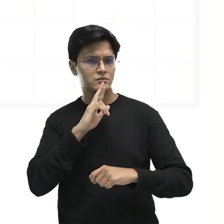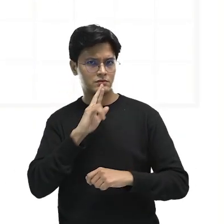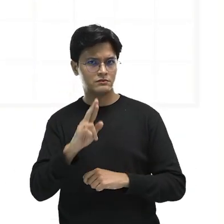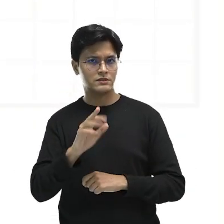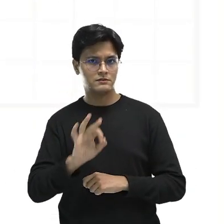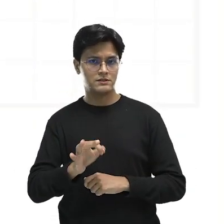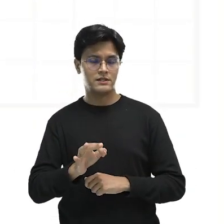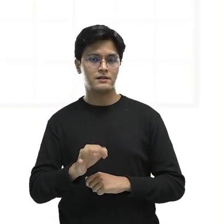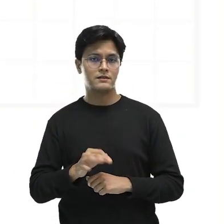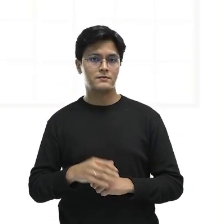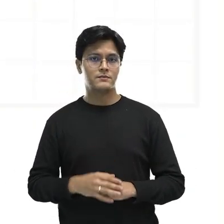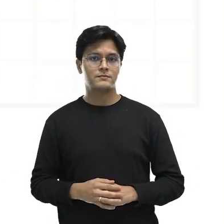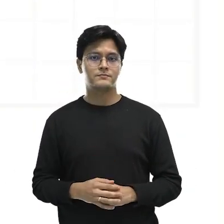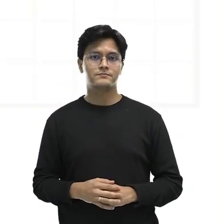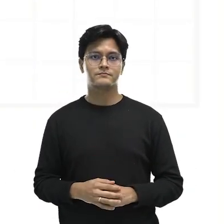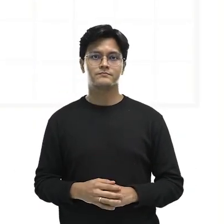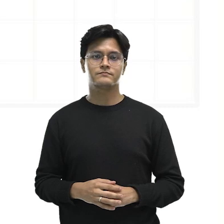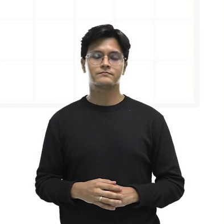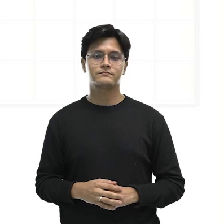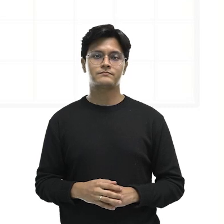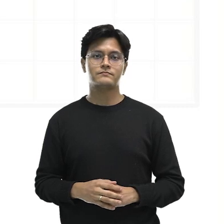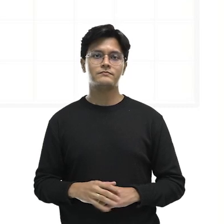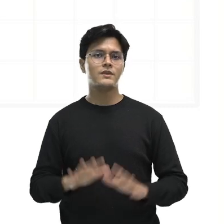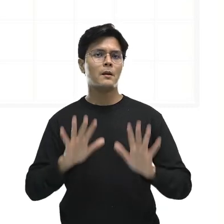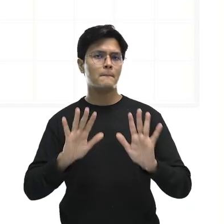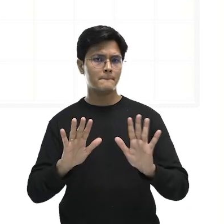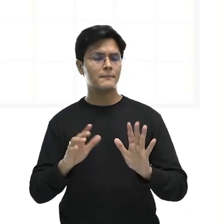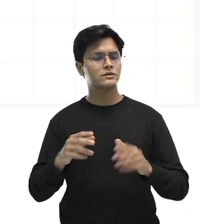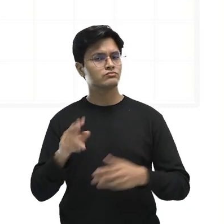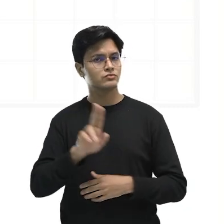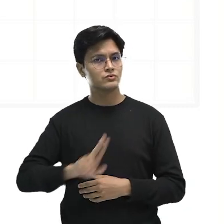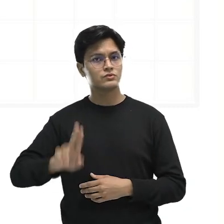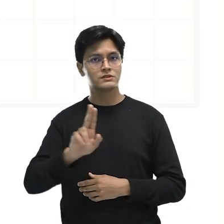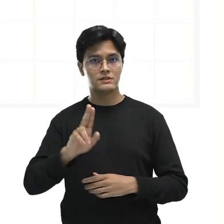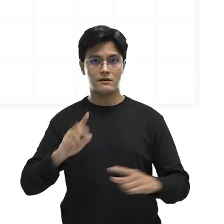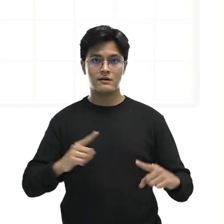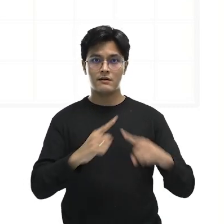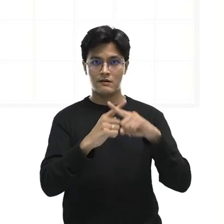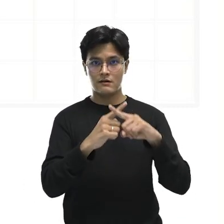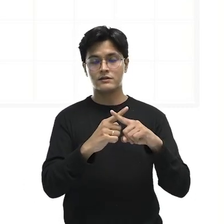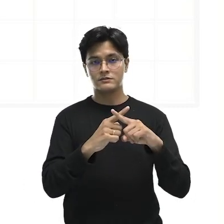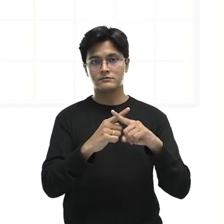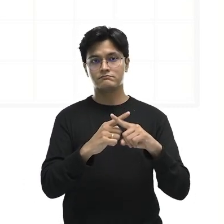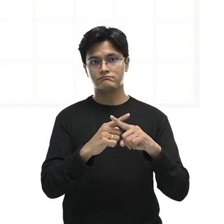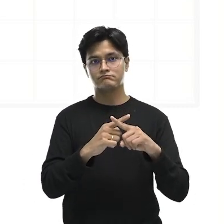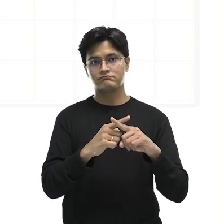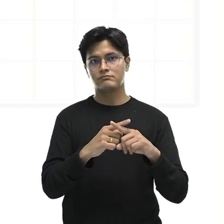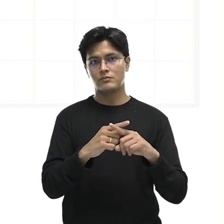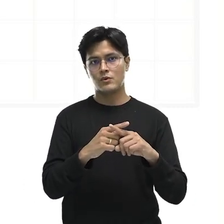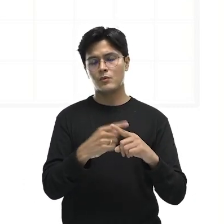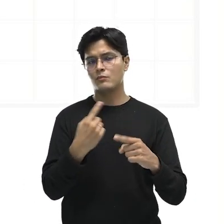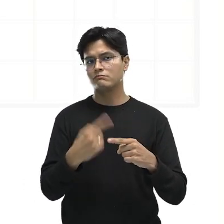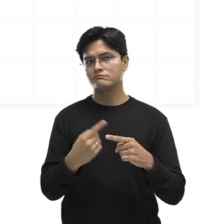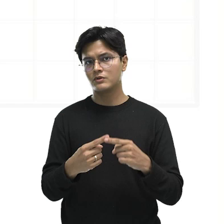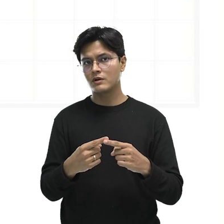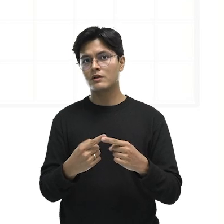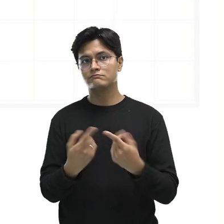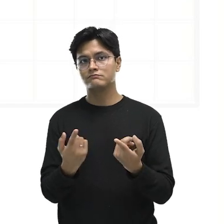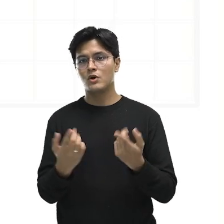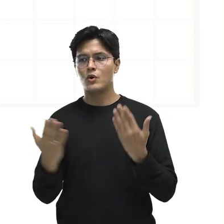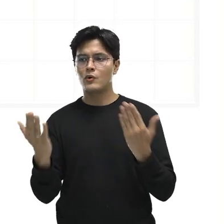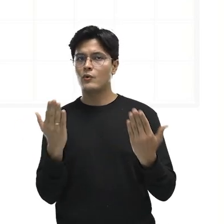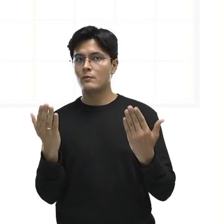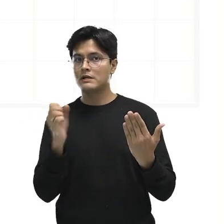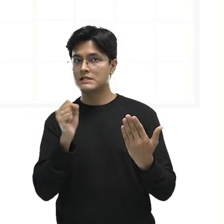questão. Mas aqui a gente vai trazer para a nossa regra de 3, somente para a gente comparar a questão se as grandezas